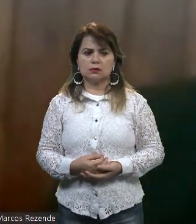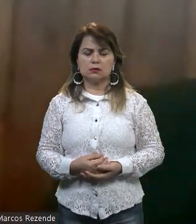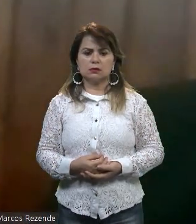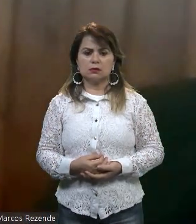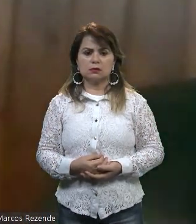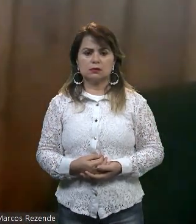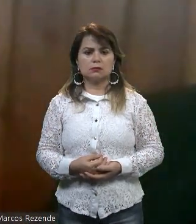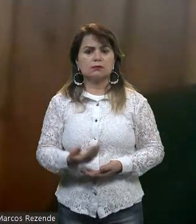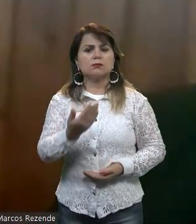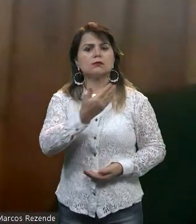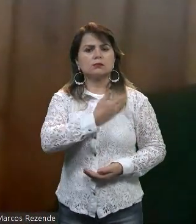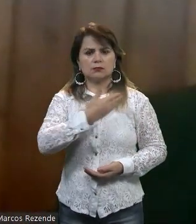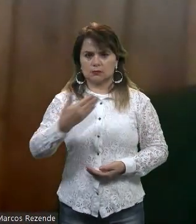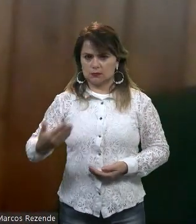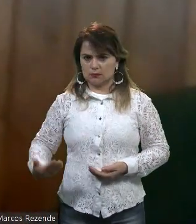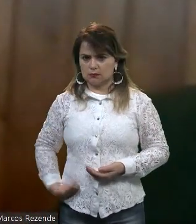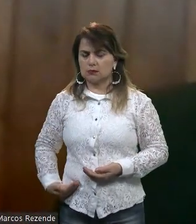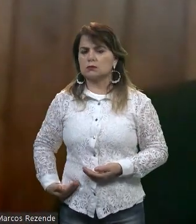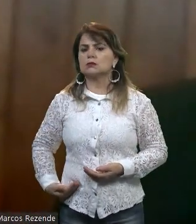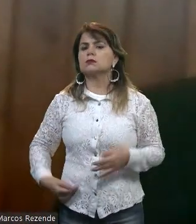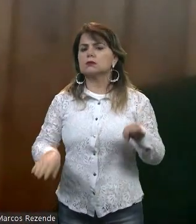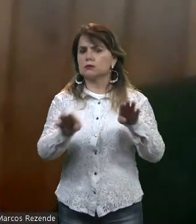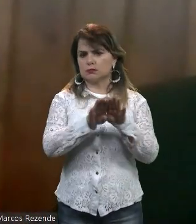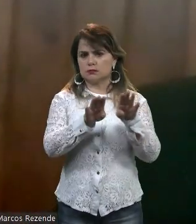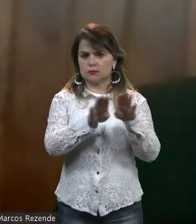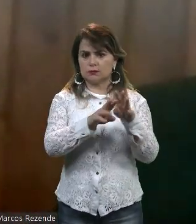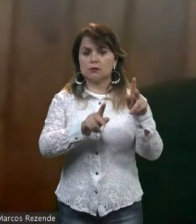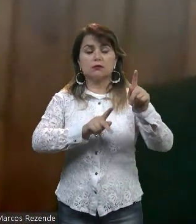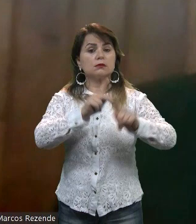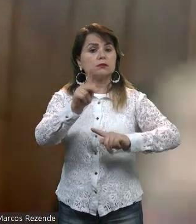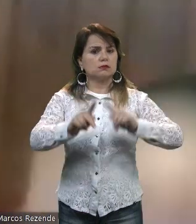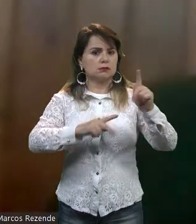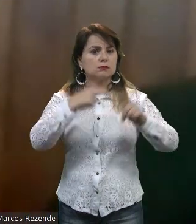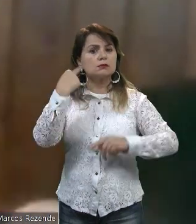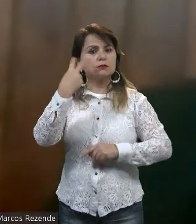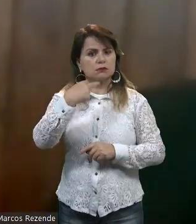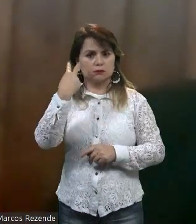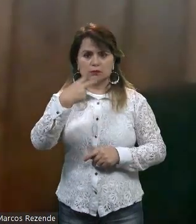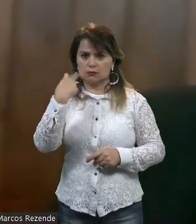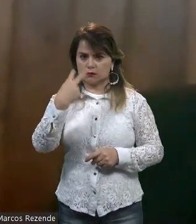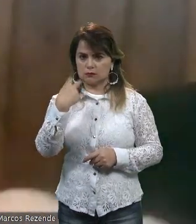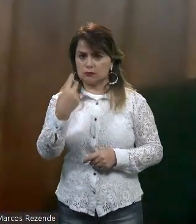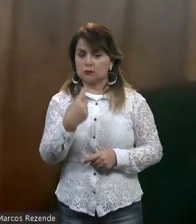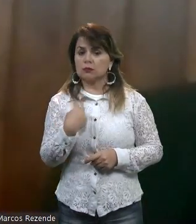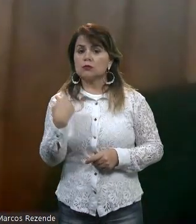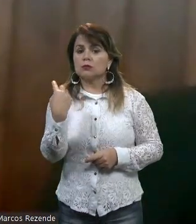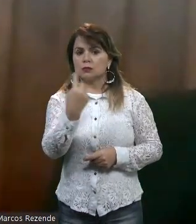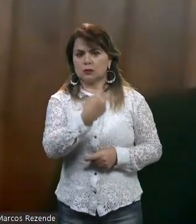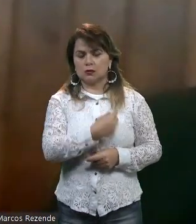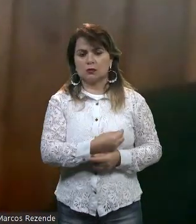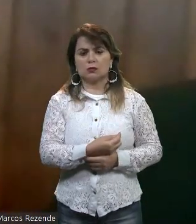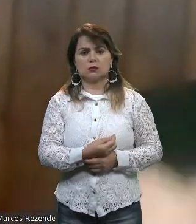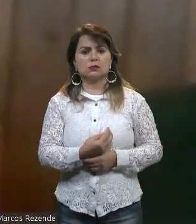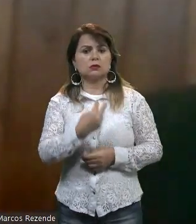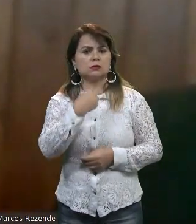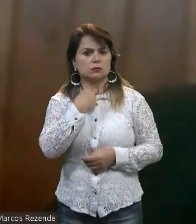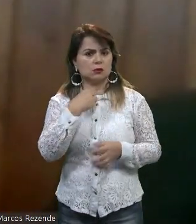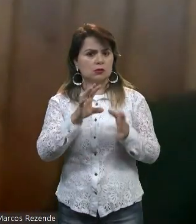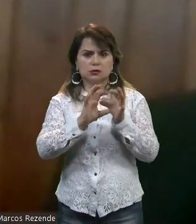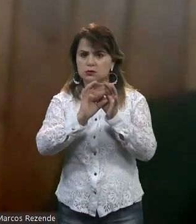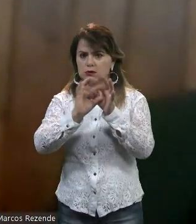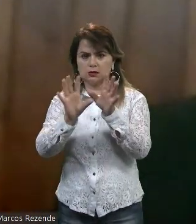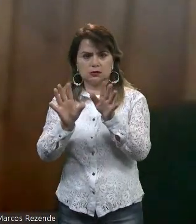a presidência e todos os senhores vereadores, que não devemos conceder no período eleitoral